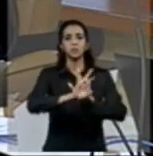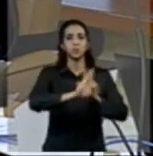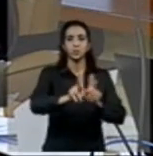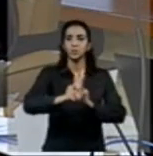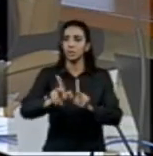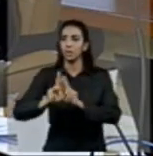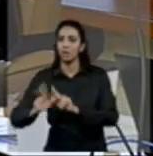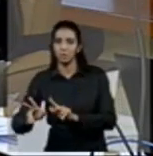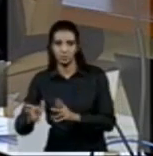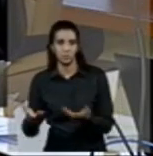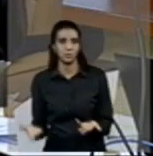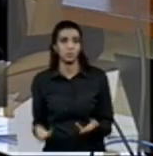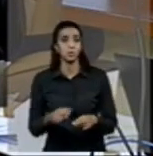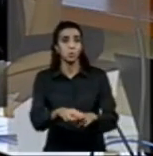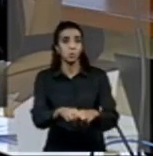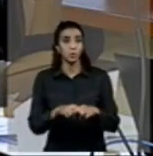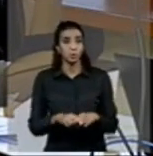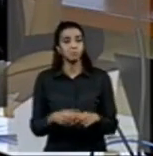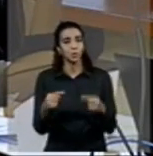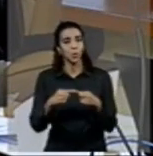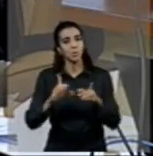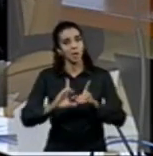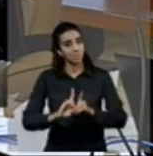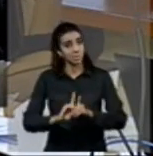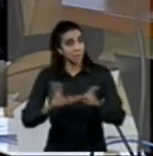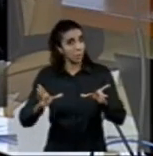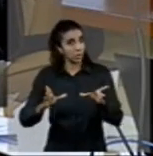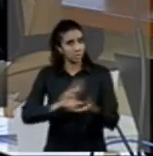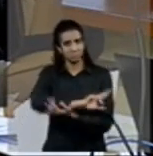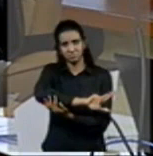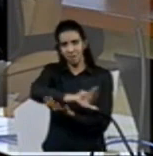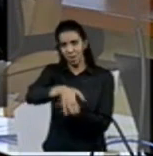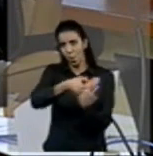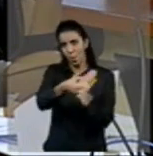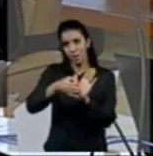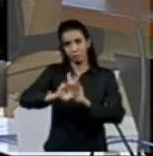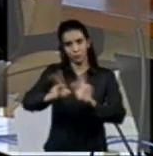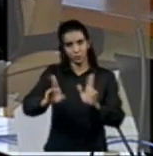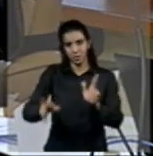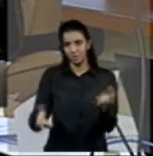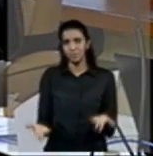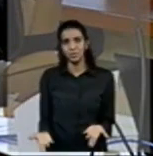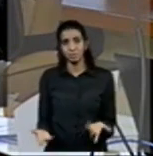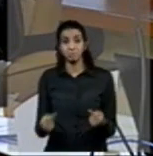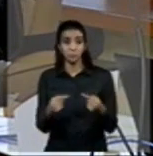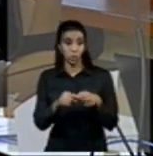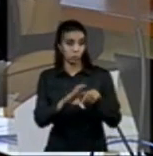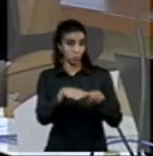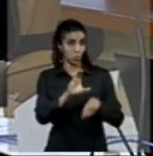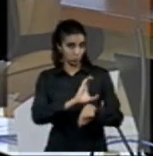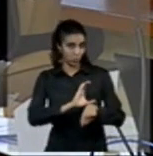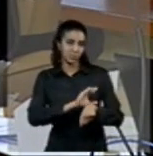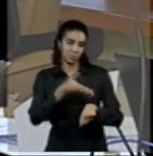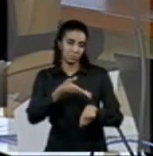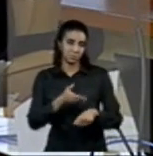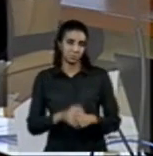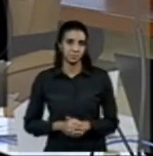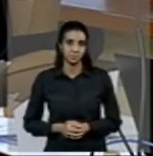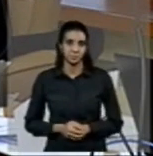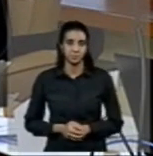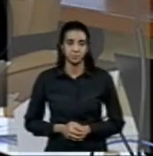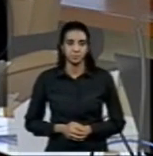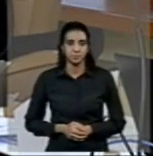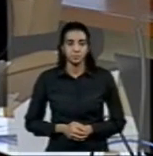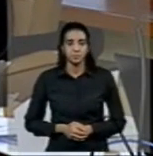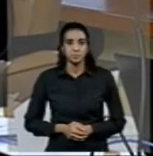que compõem um Estado democrático e plural, introduzido e pretendido pela Constituição da República.